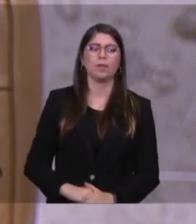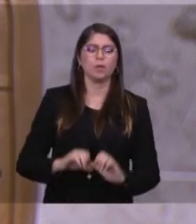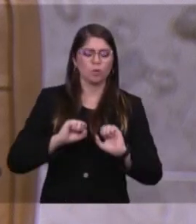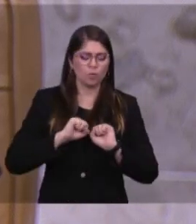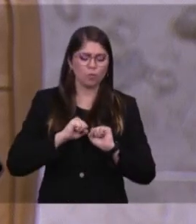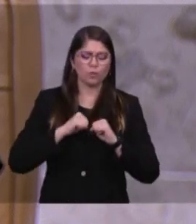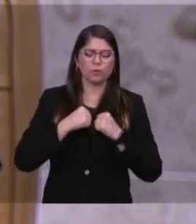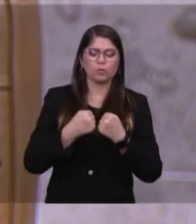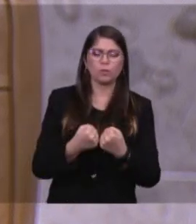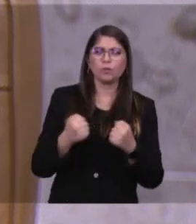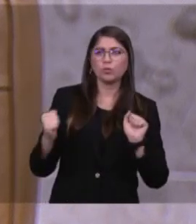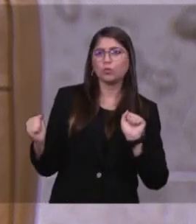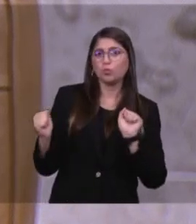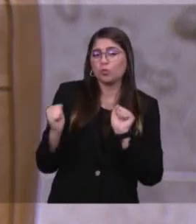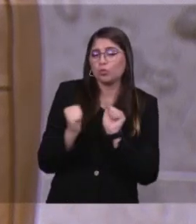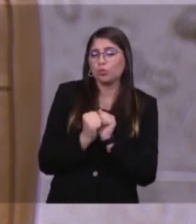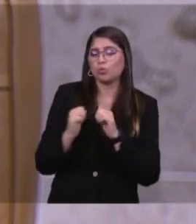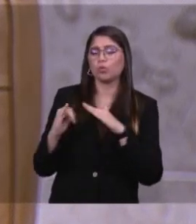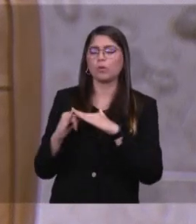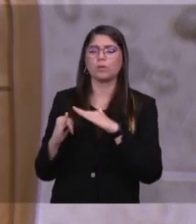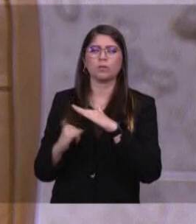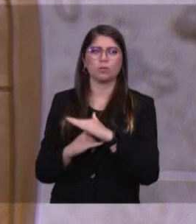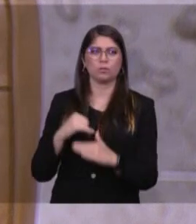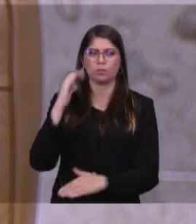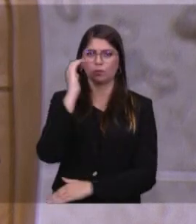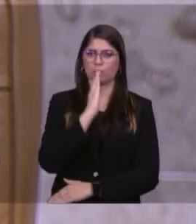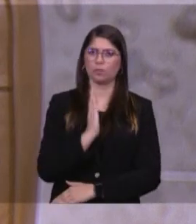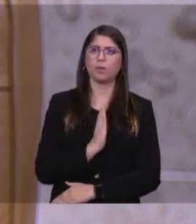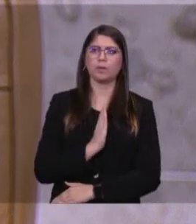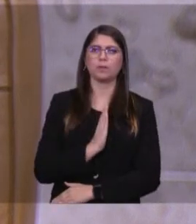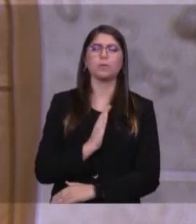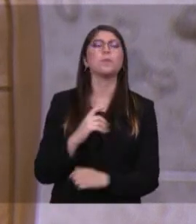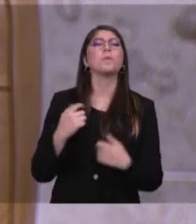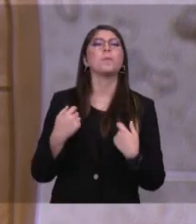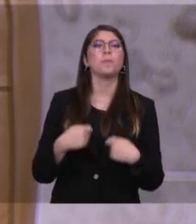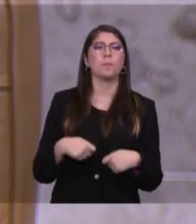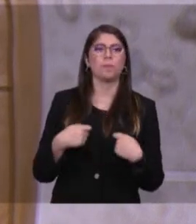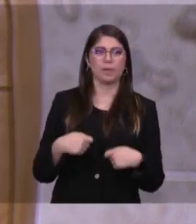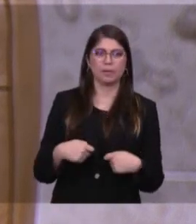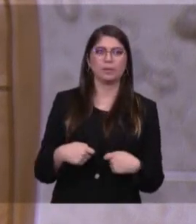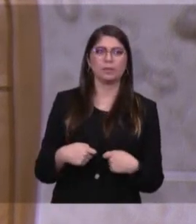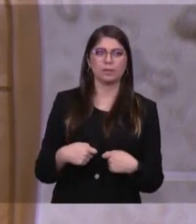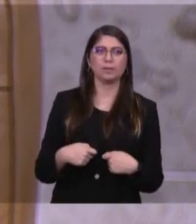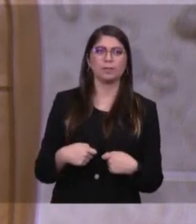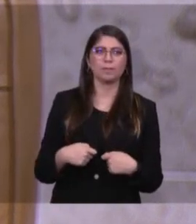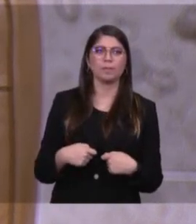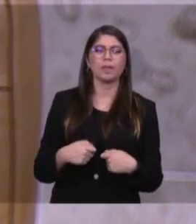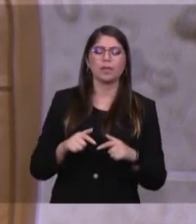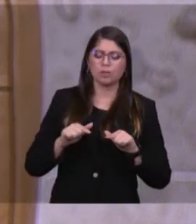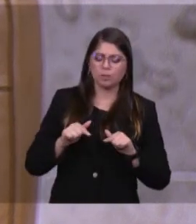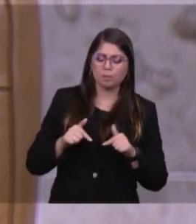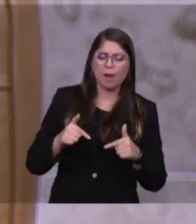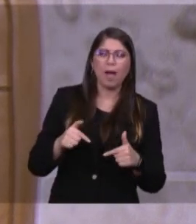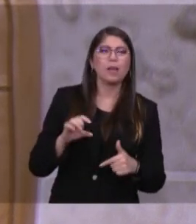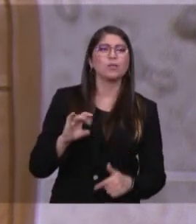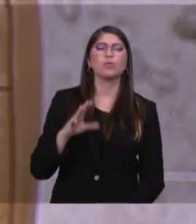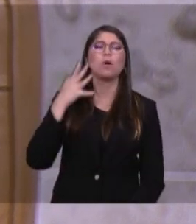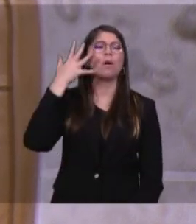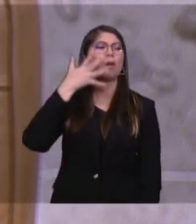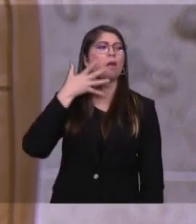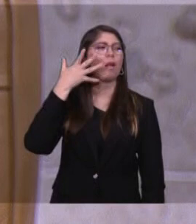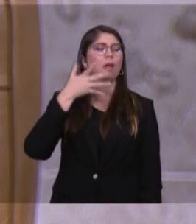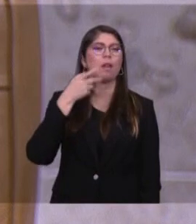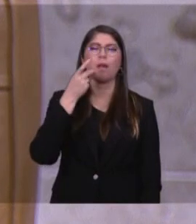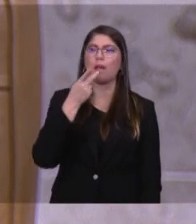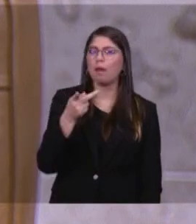esforço conjunto das instituições brasileiras deve ser o de sair do campo das palavras vagas,